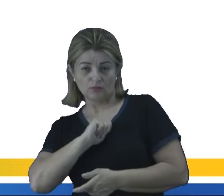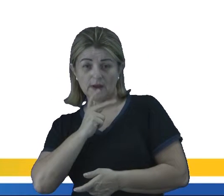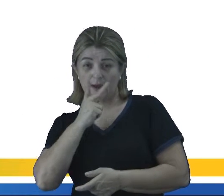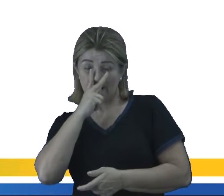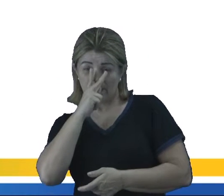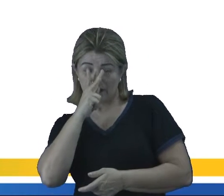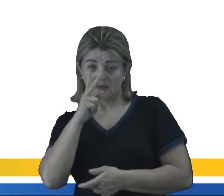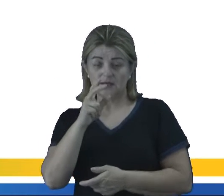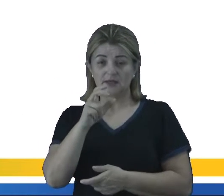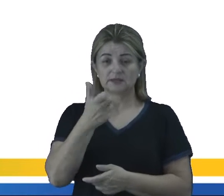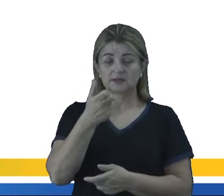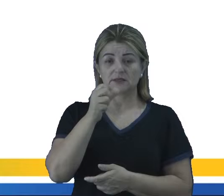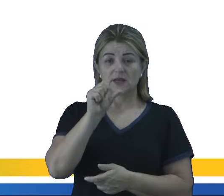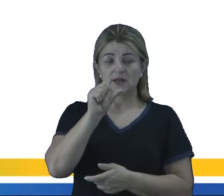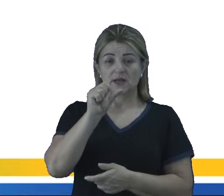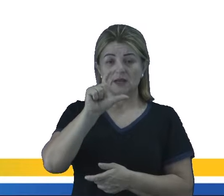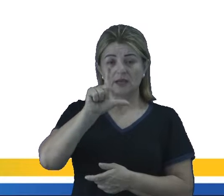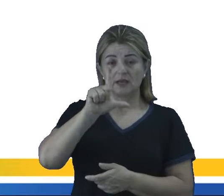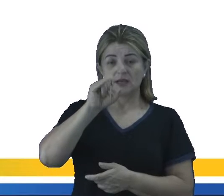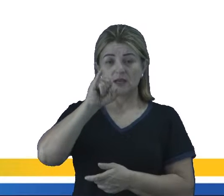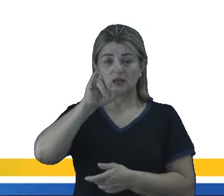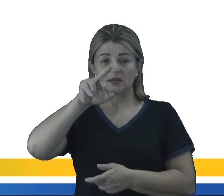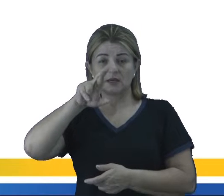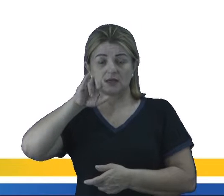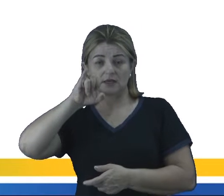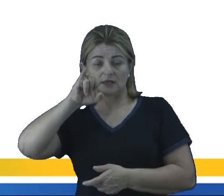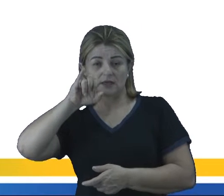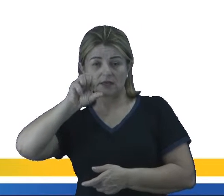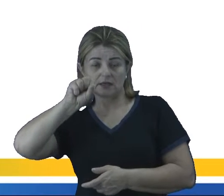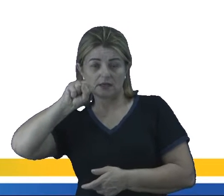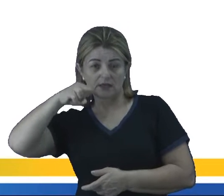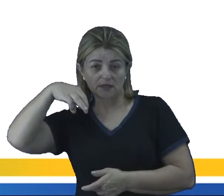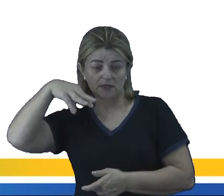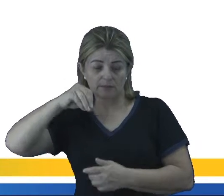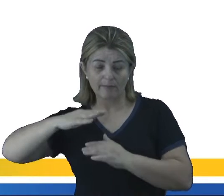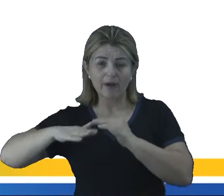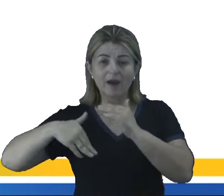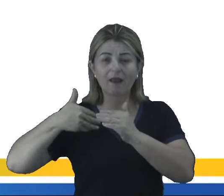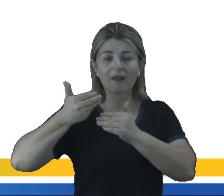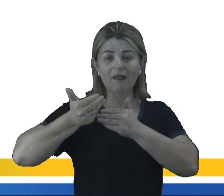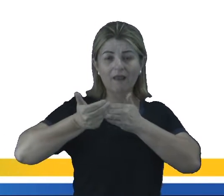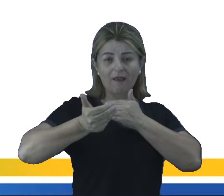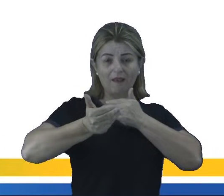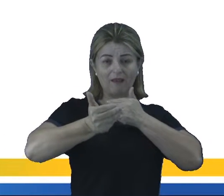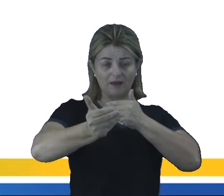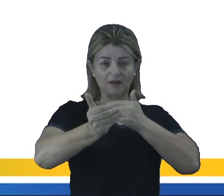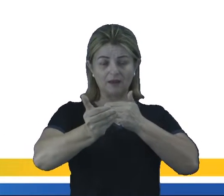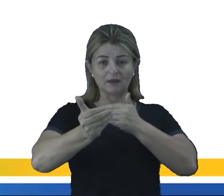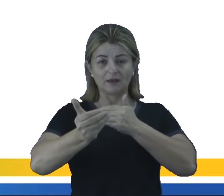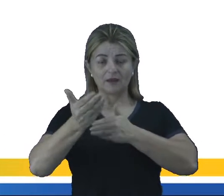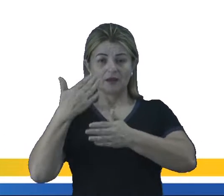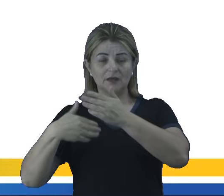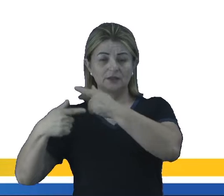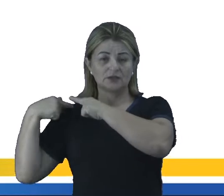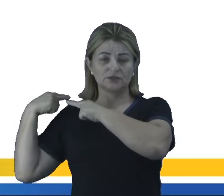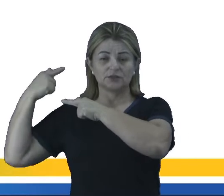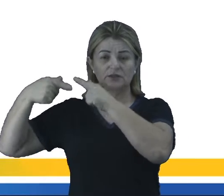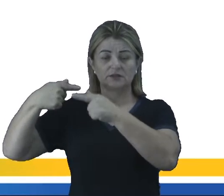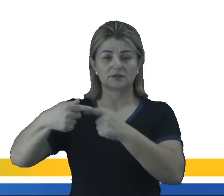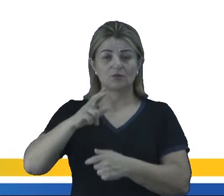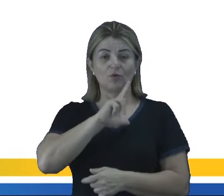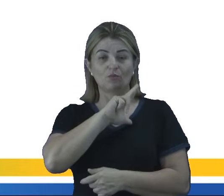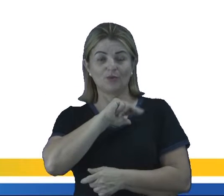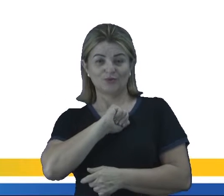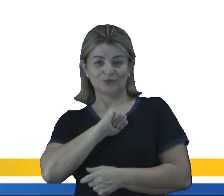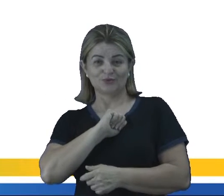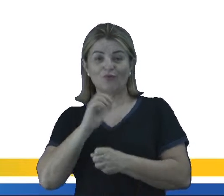no próprio Enem, tá? Se você foi aquele aluno ou é aquele aluno que diz, eu não gosto muito de ler,